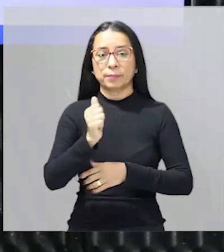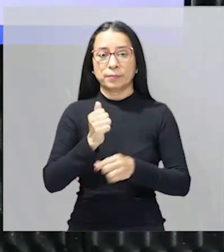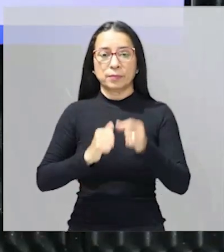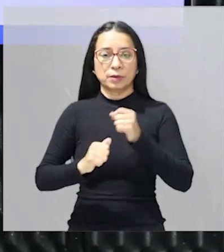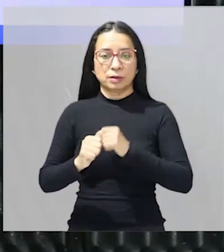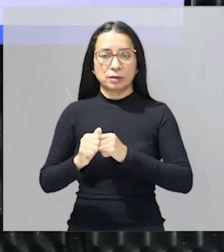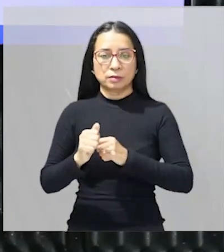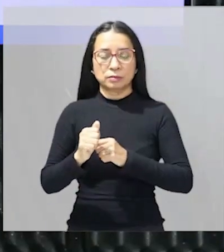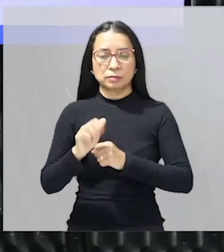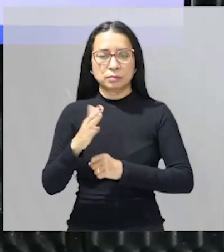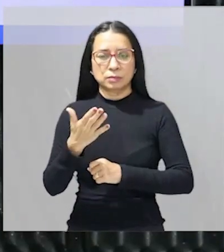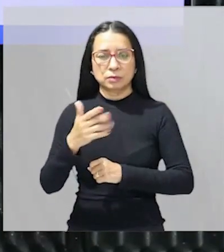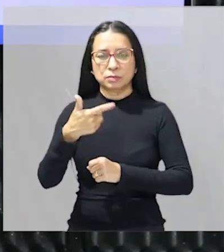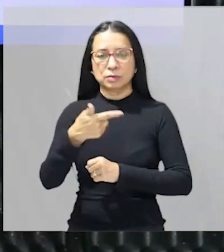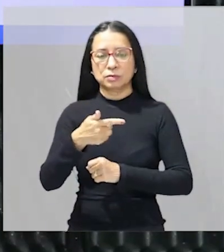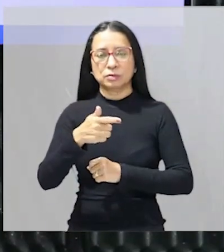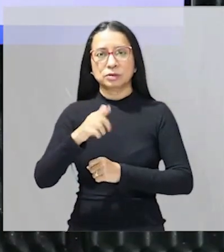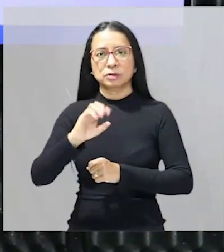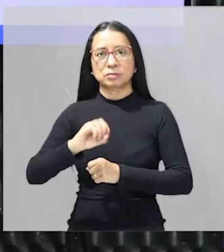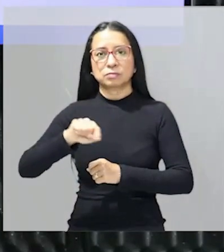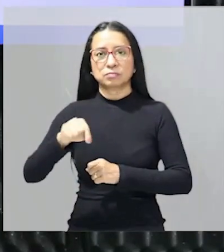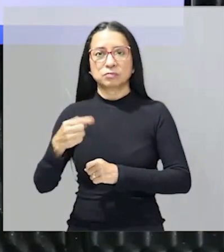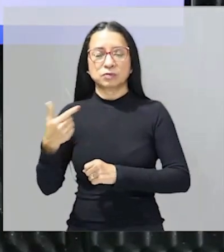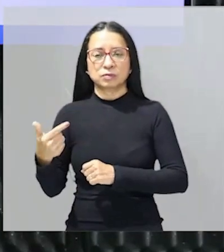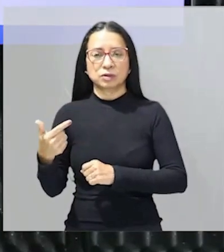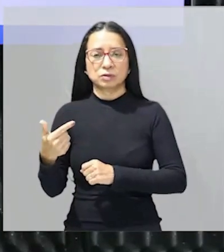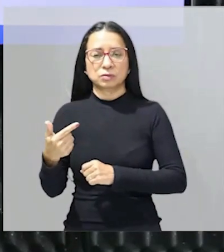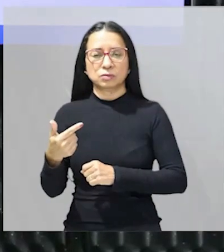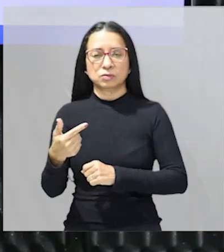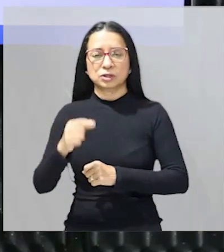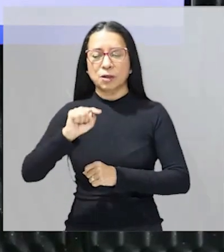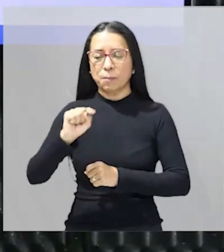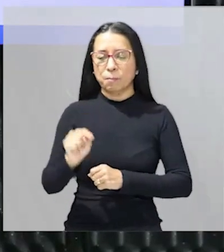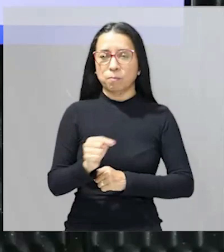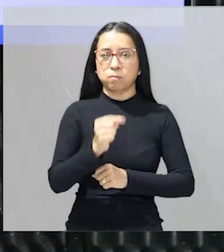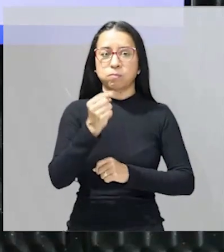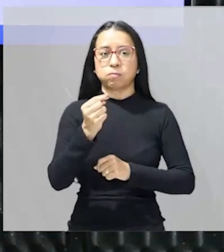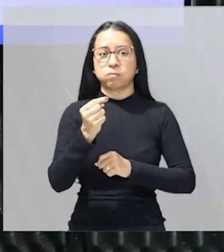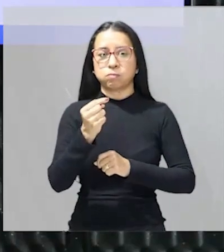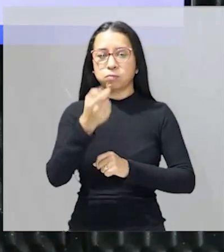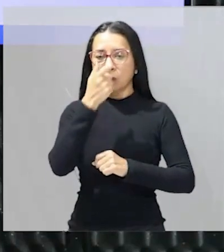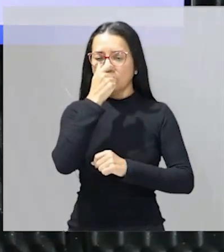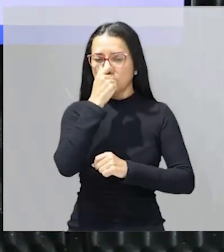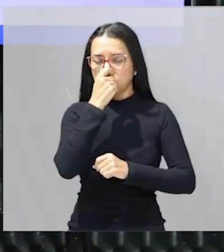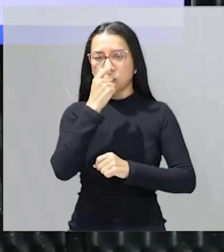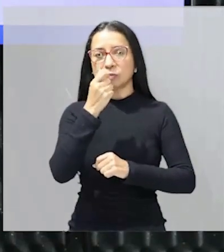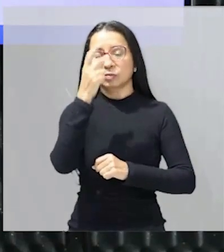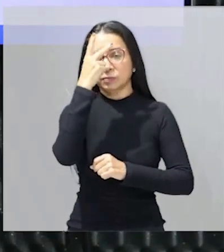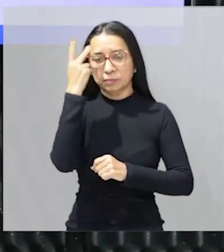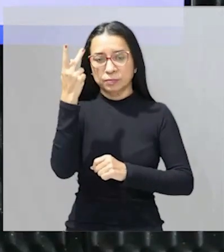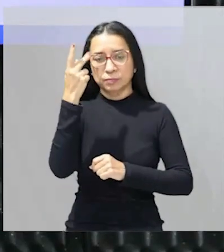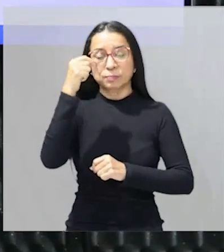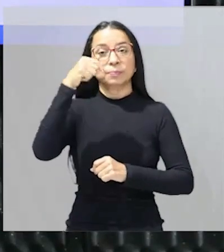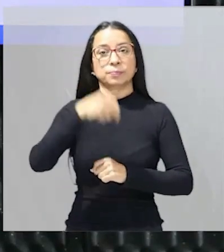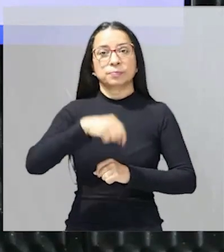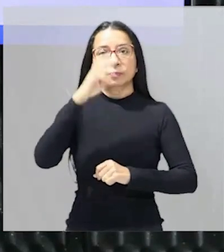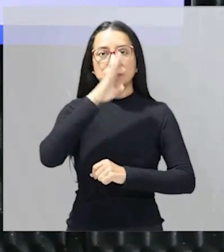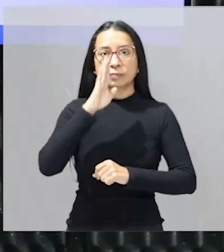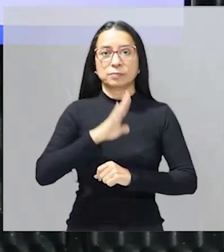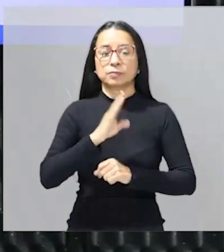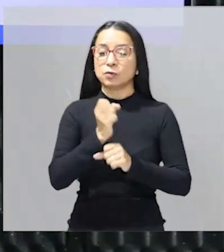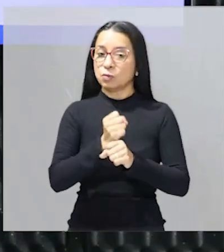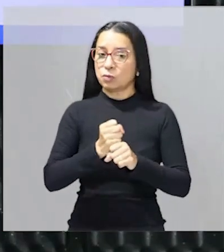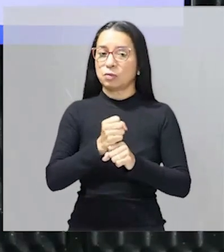70,2, né, em milhares de indivíduos. Já, por exemplo, no Brasil, no mesmo ano,